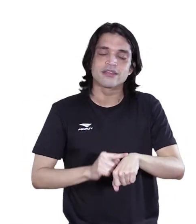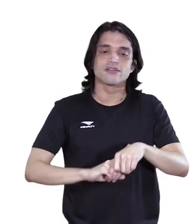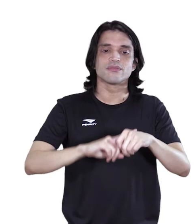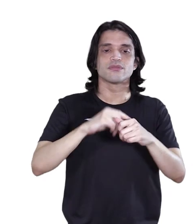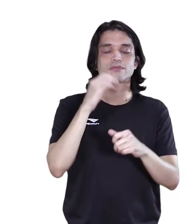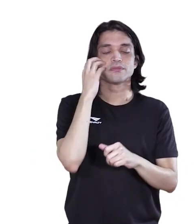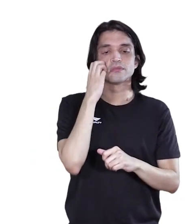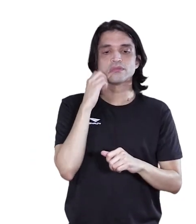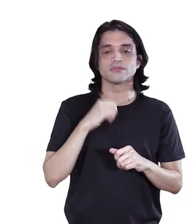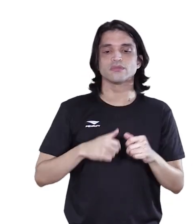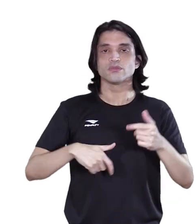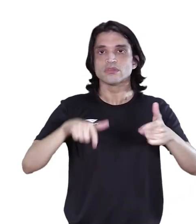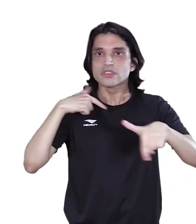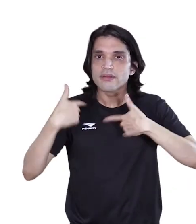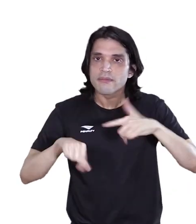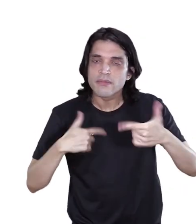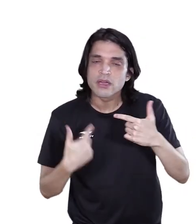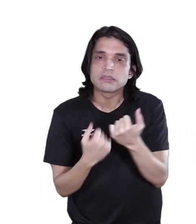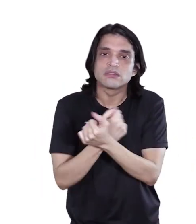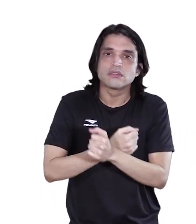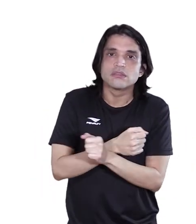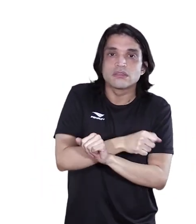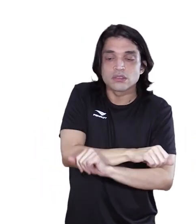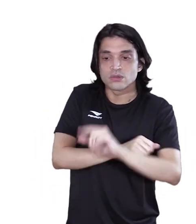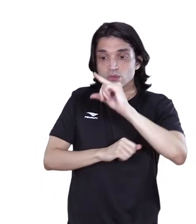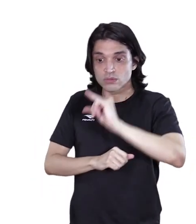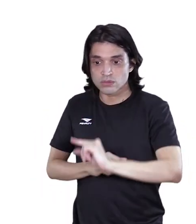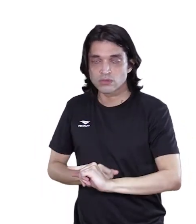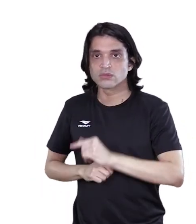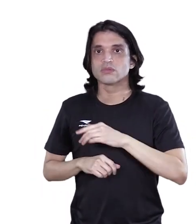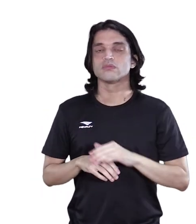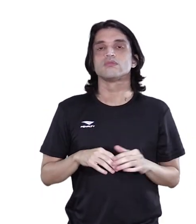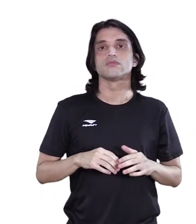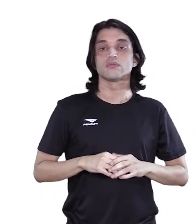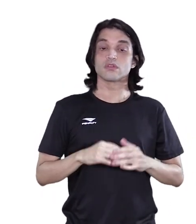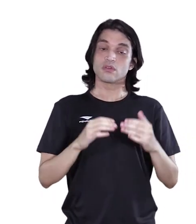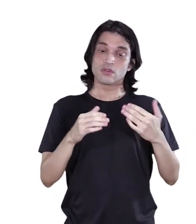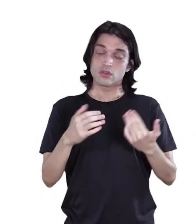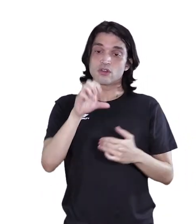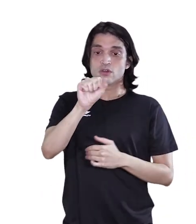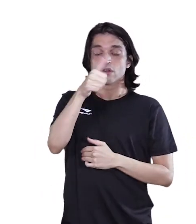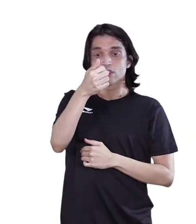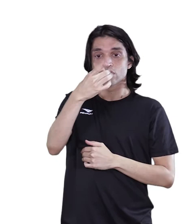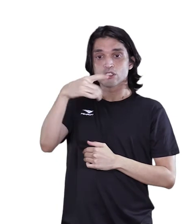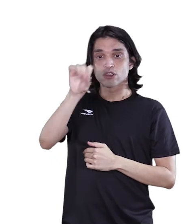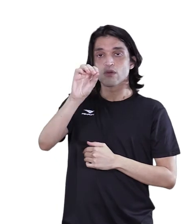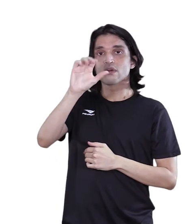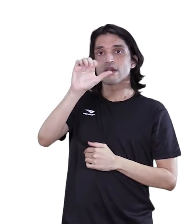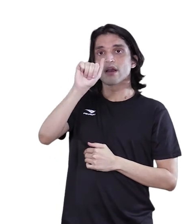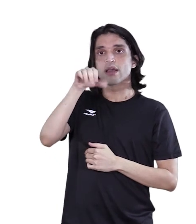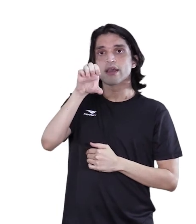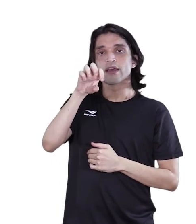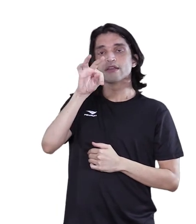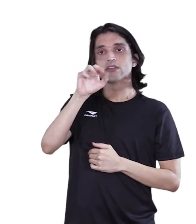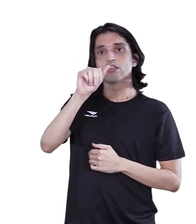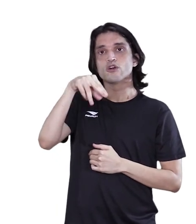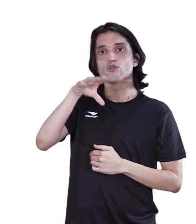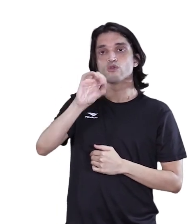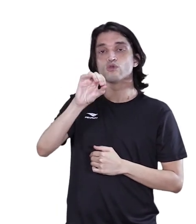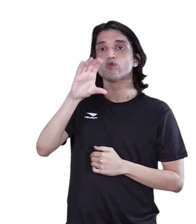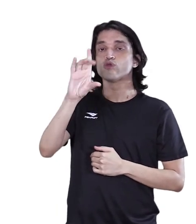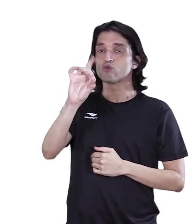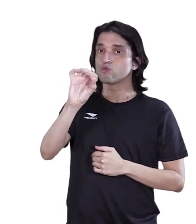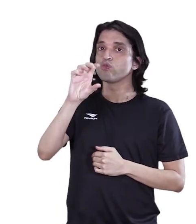índice de mortalidade infantil de São Caetano do Sul, em São Paulo, foi o que mais caiu no país. Portanto,